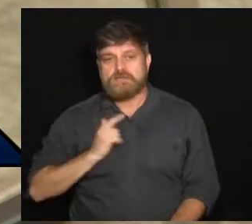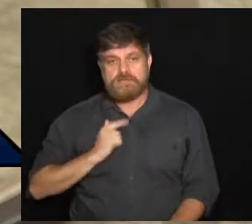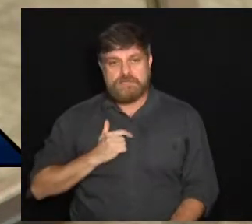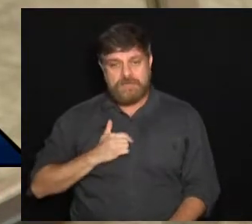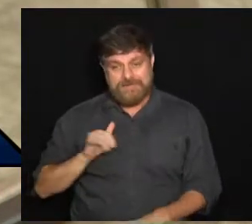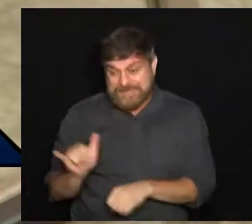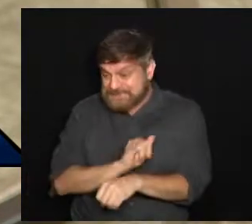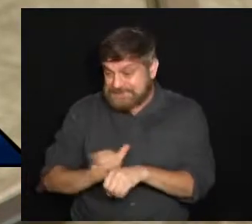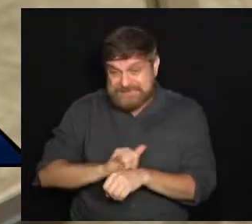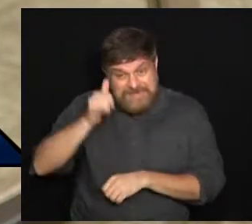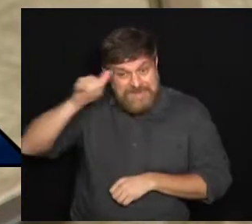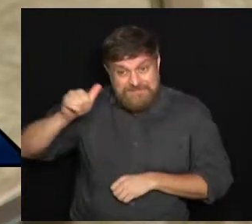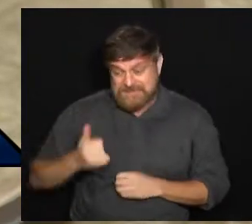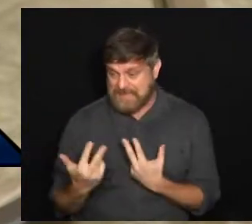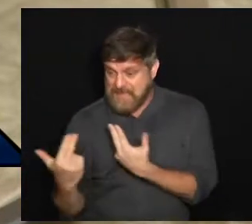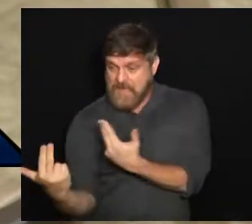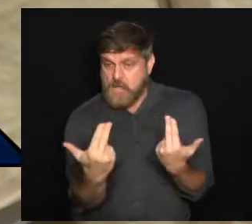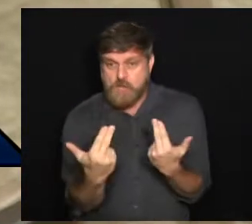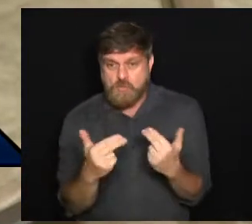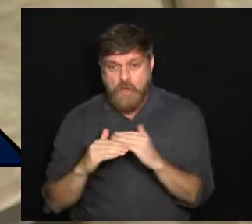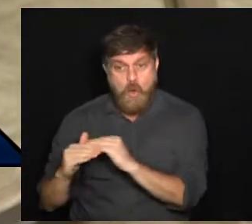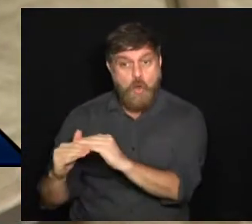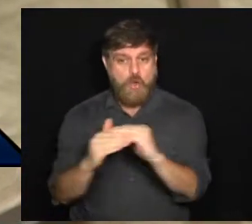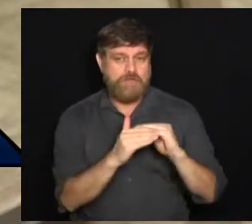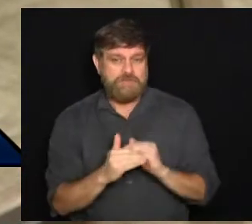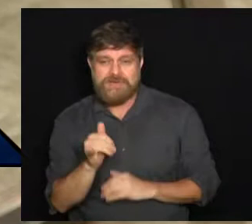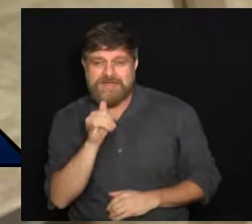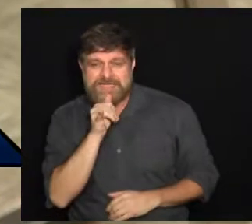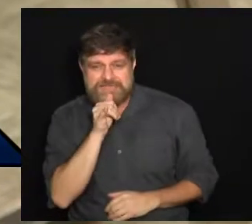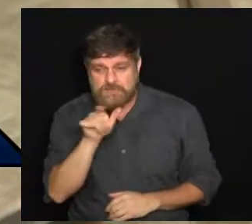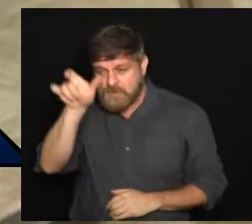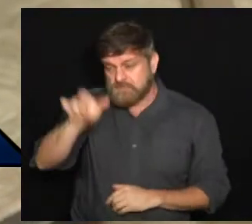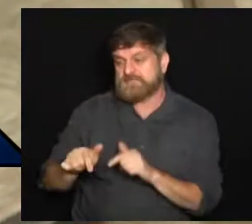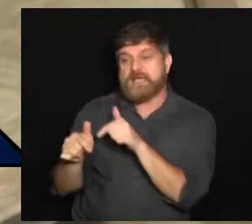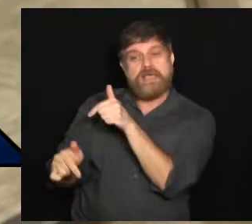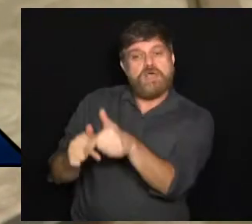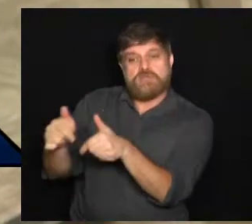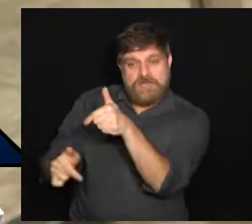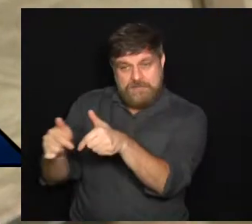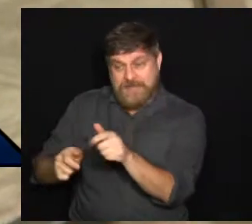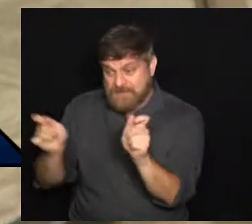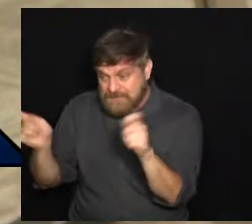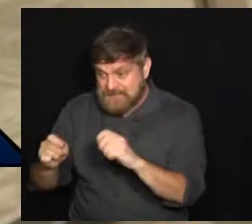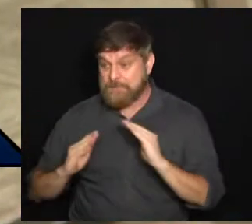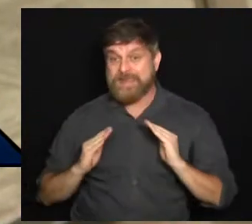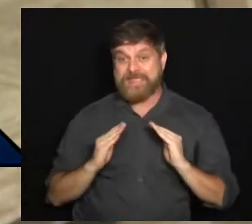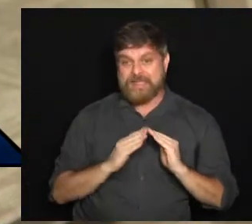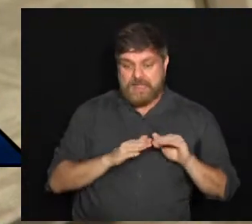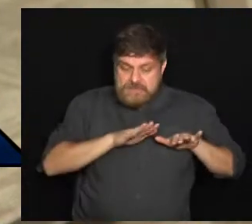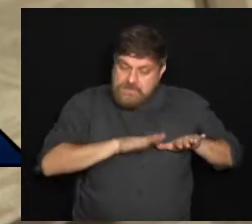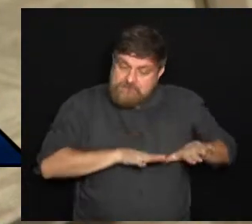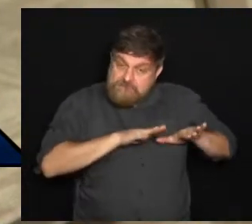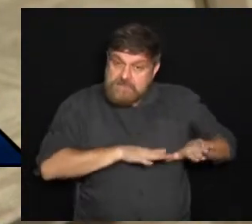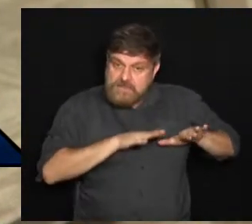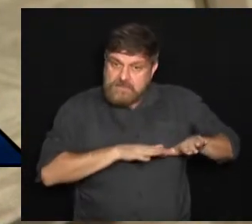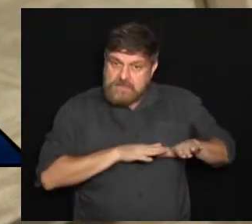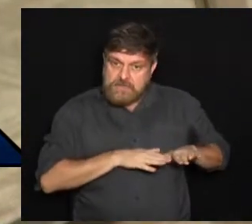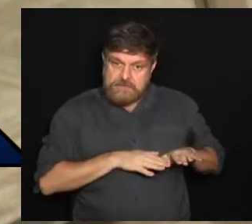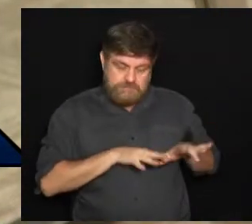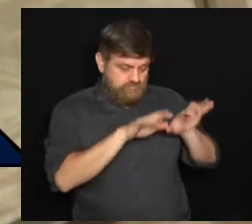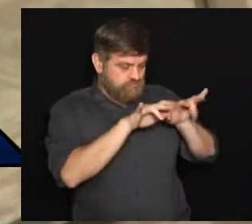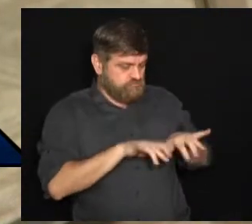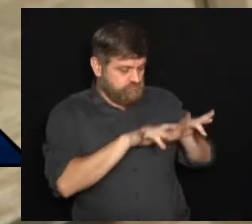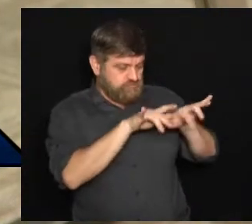para todo mundo, de restrição do contato social. Se, por exemplo, você tem um trabalho que pode ser feito de casa, tem que fazer de